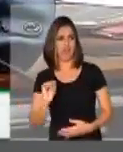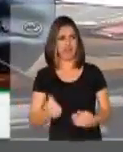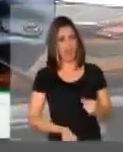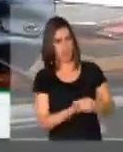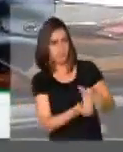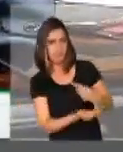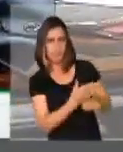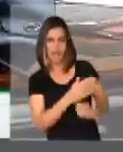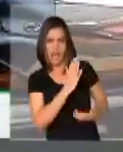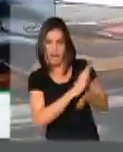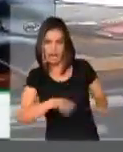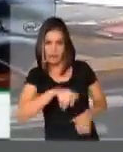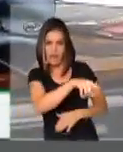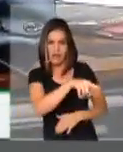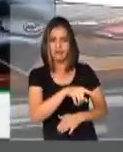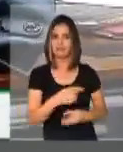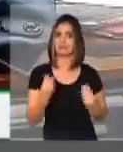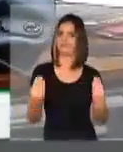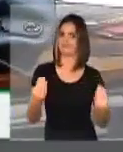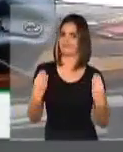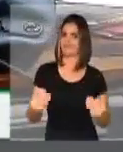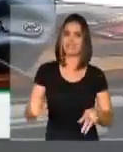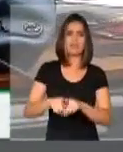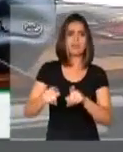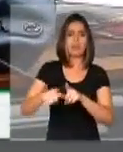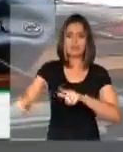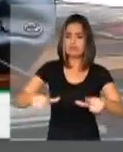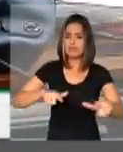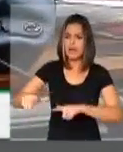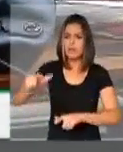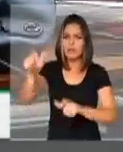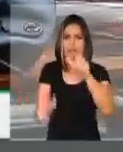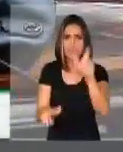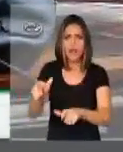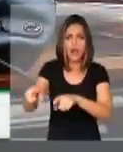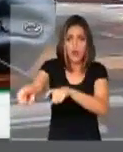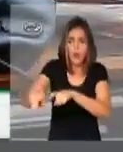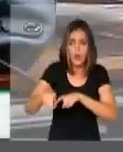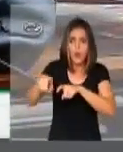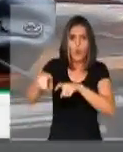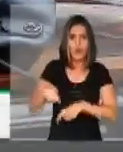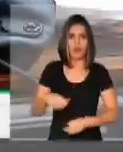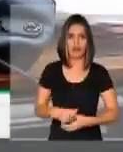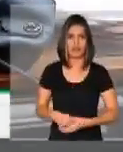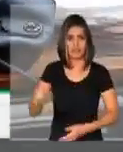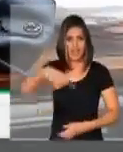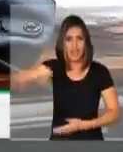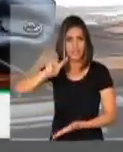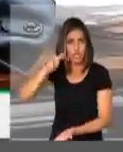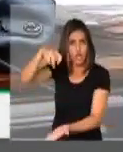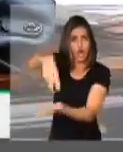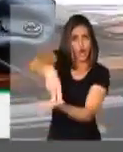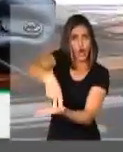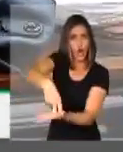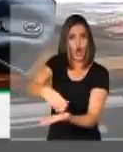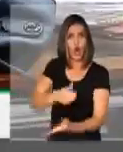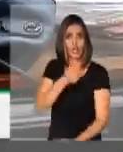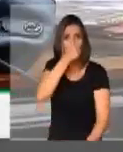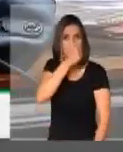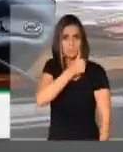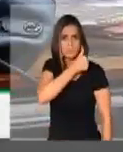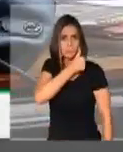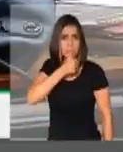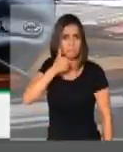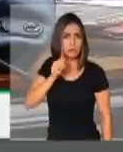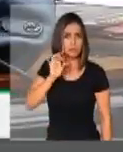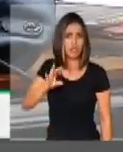ao privilégio. Da mesma forma, os trabalhadores rurais, nós não podemos condenar os trabalhadores rurais a apenas